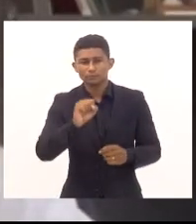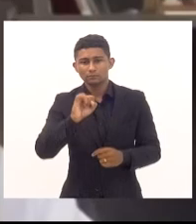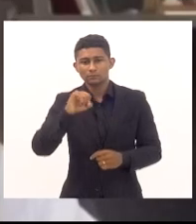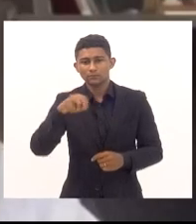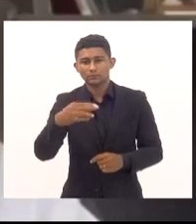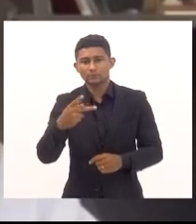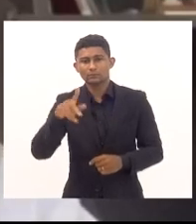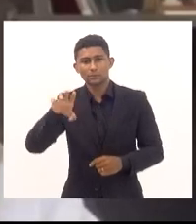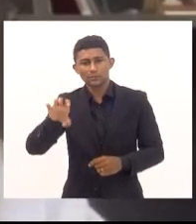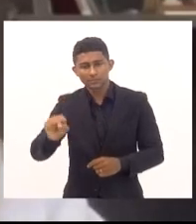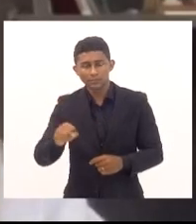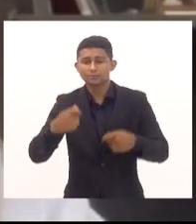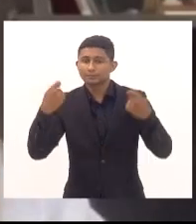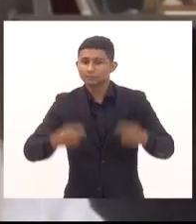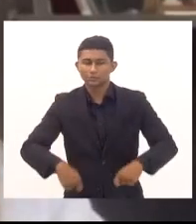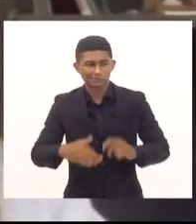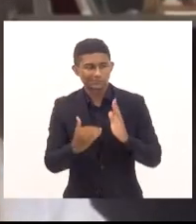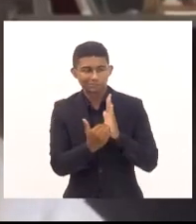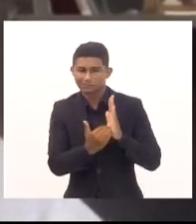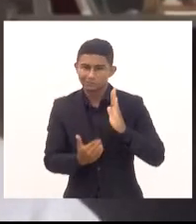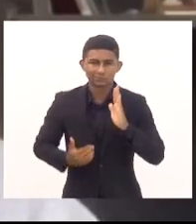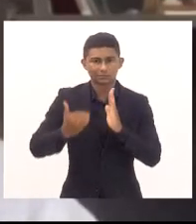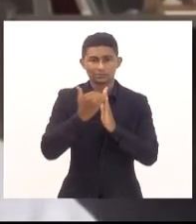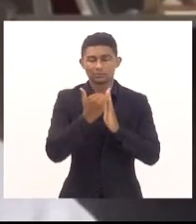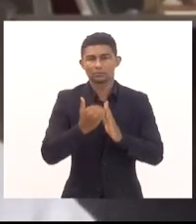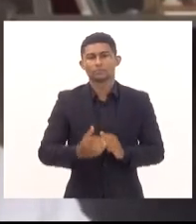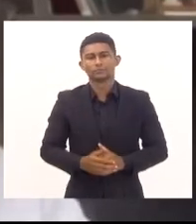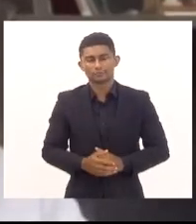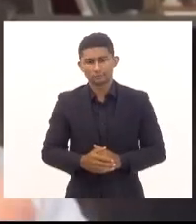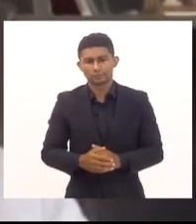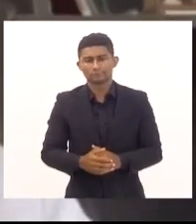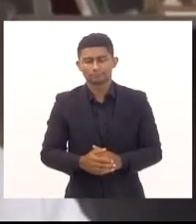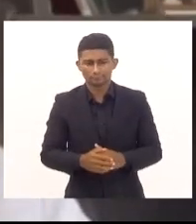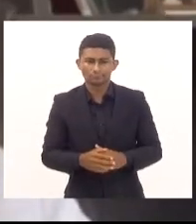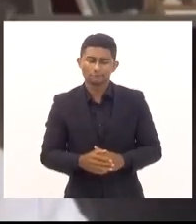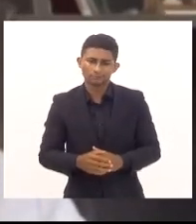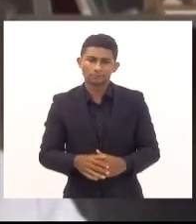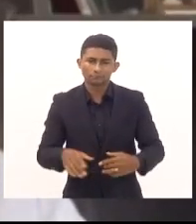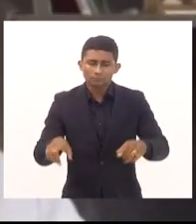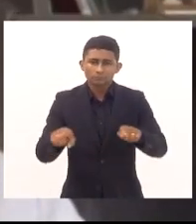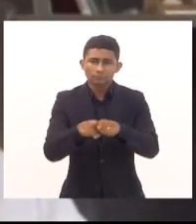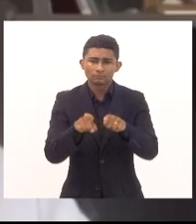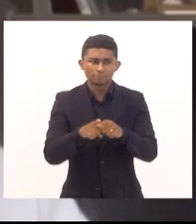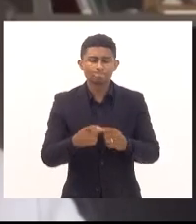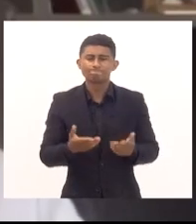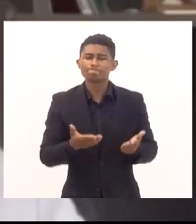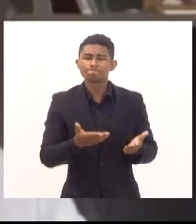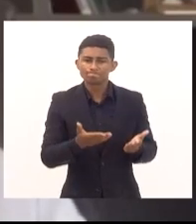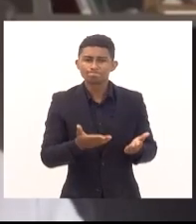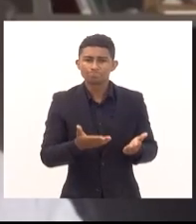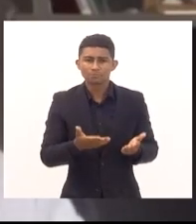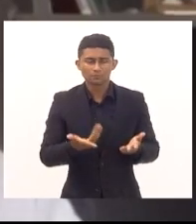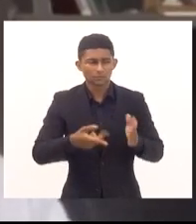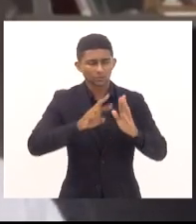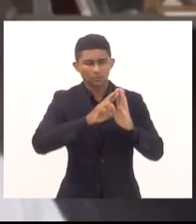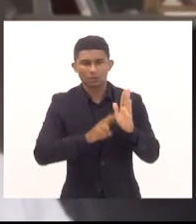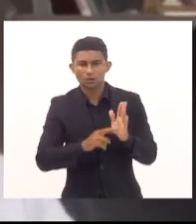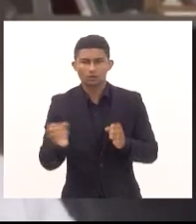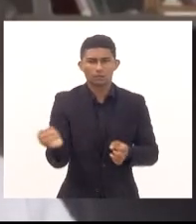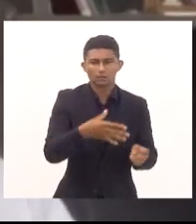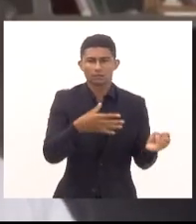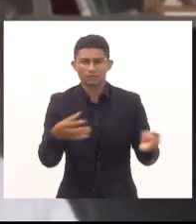Nacional, né? Então, essa ampliação e o estabelecimento de novas regras, né,